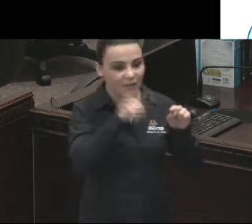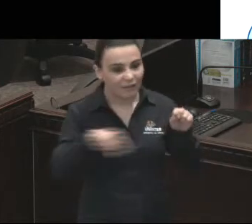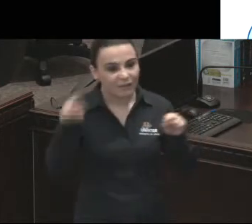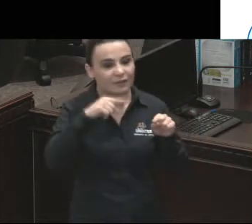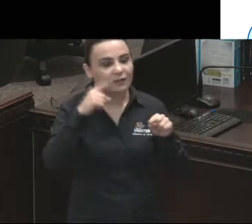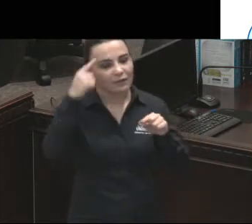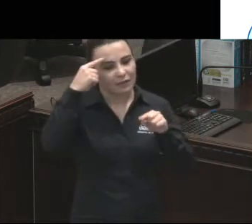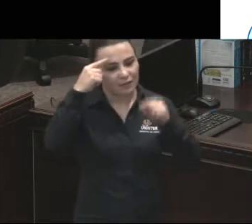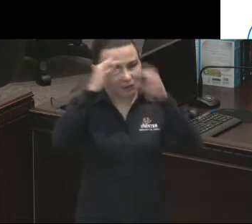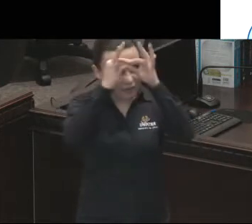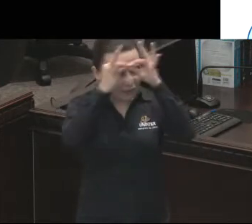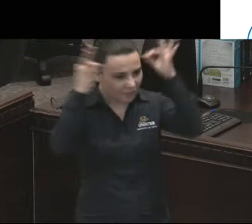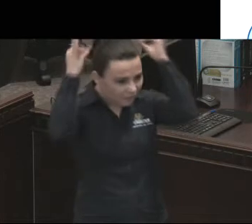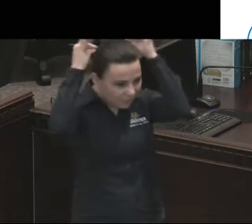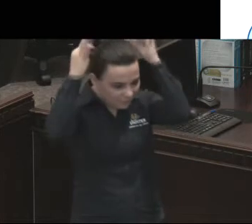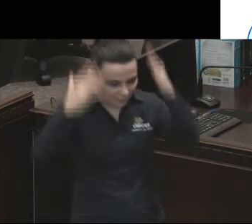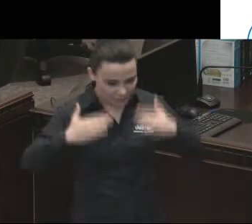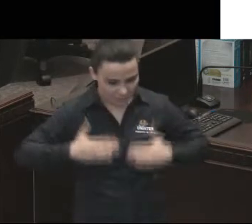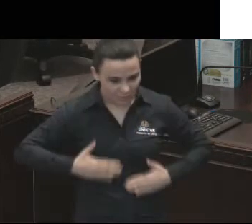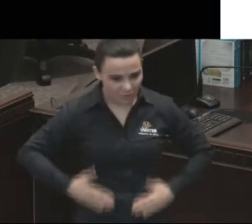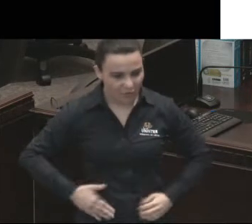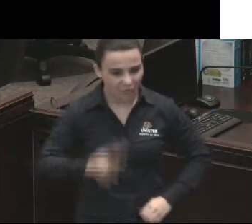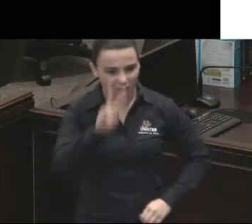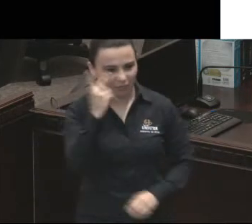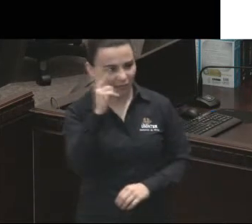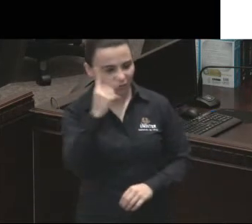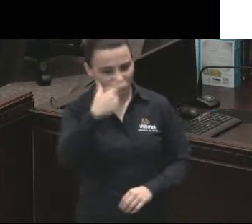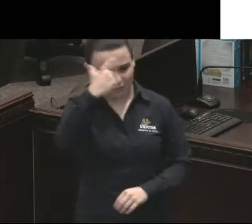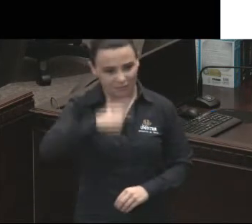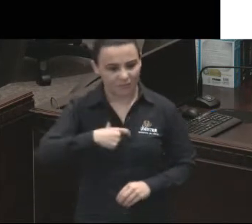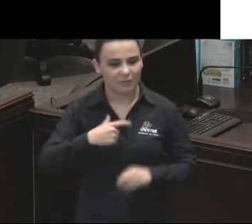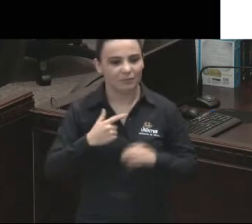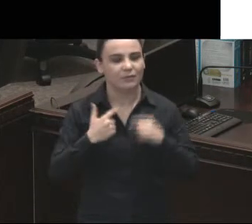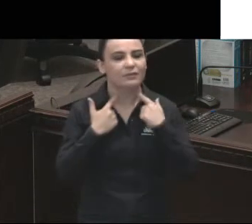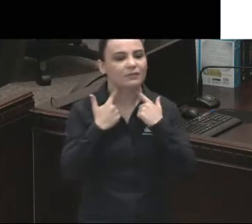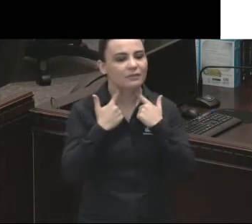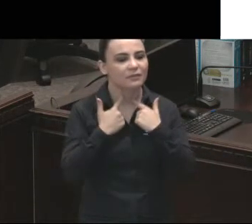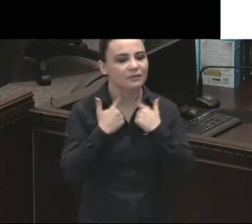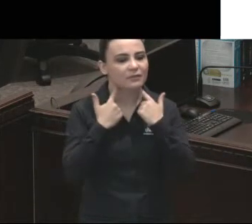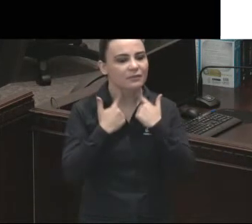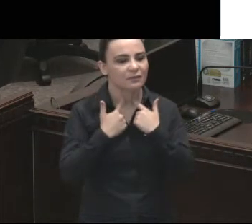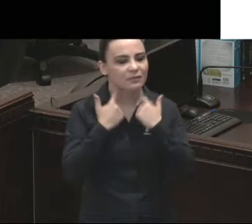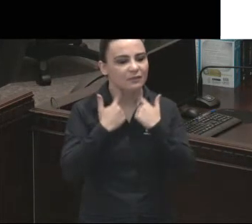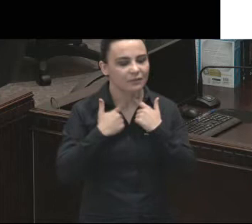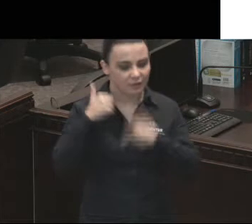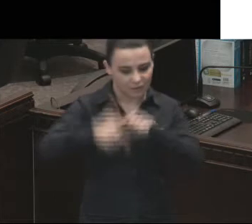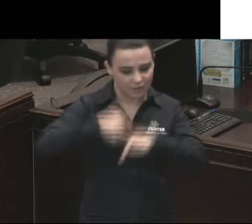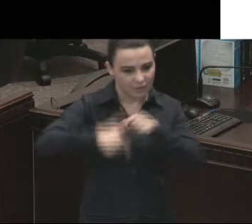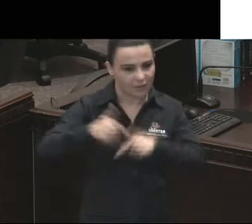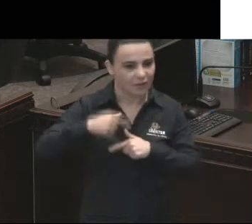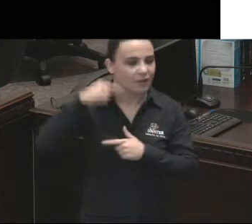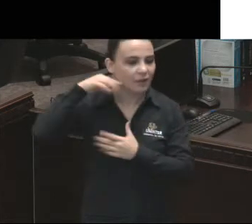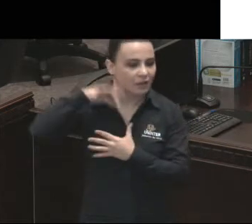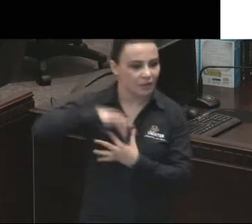desregulação endócrina, ou seja, qualquer alteração que vai interferir, né, no, na ligação,